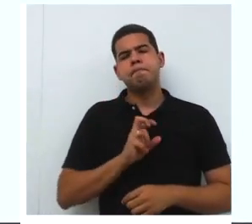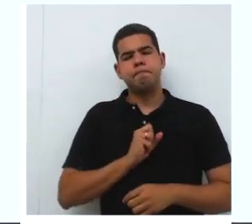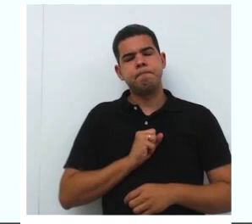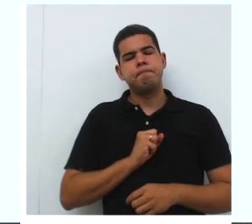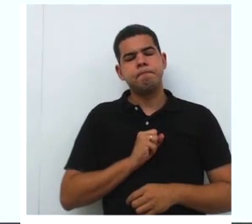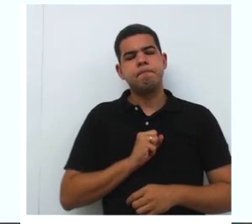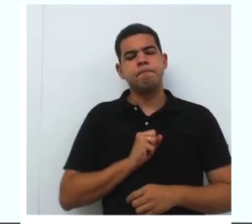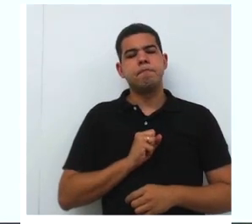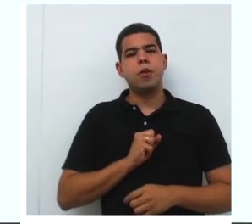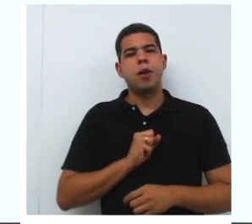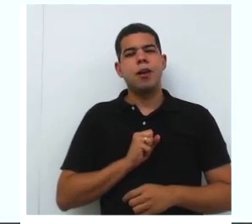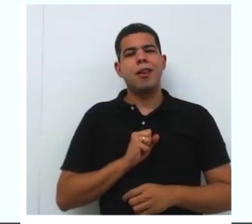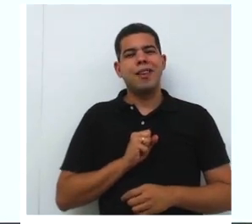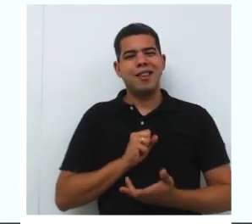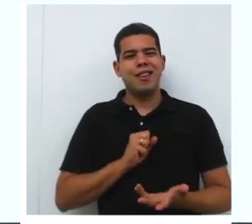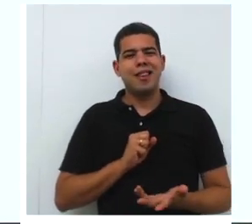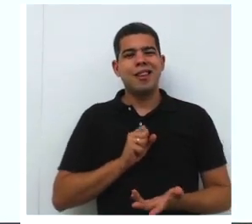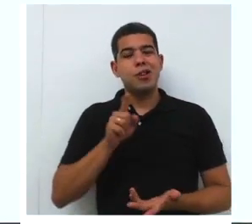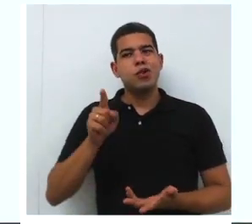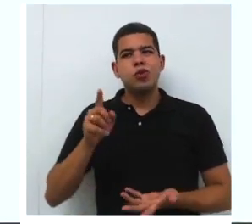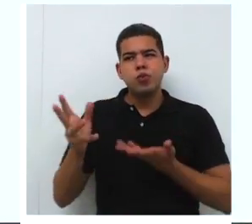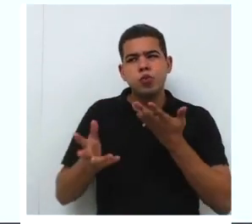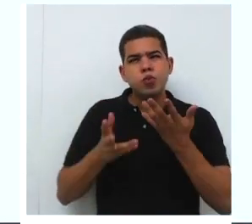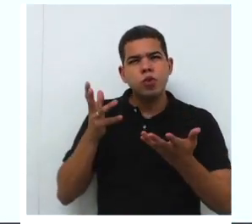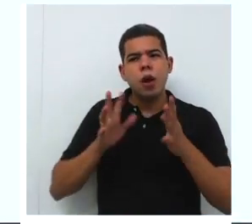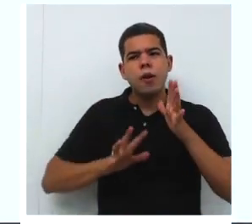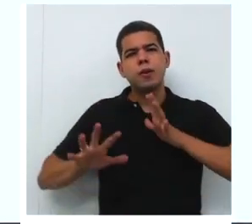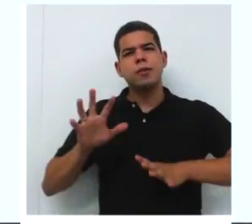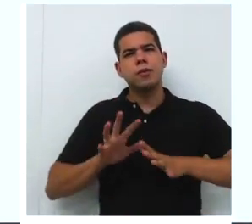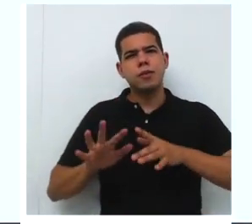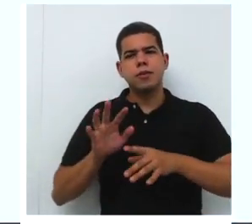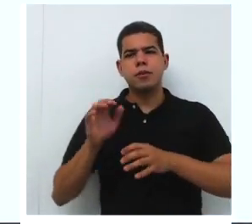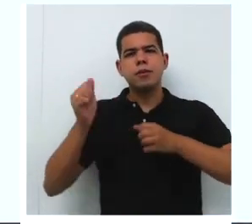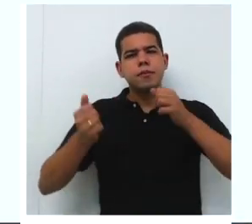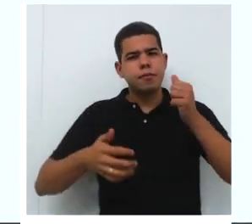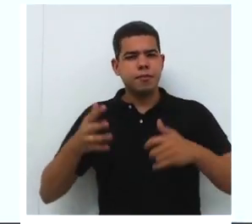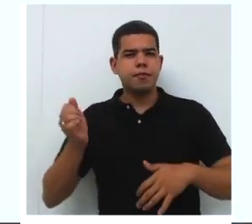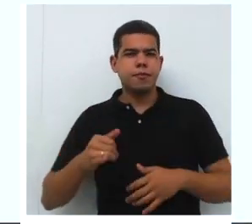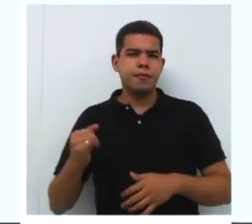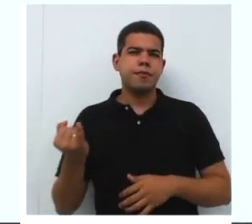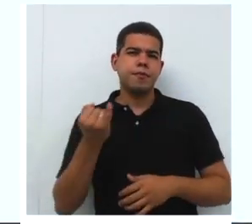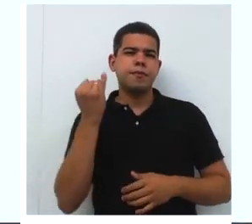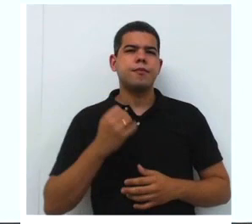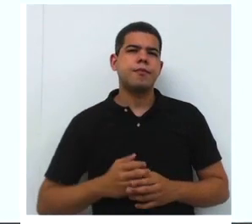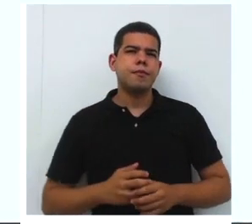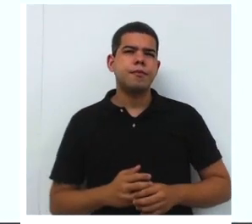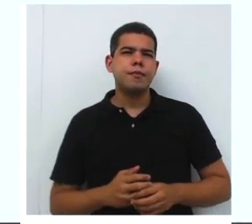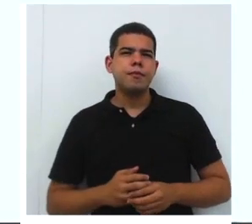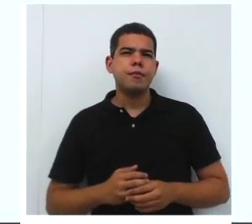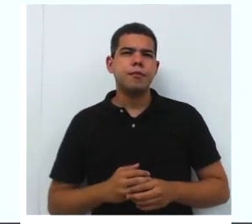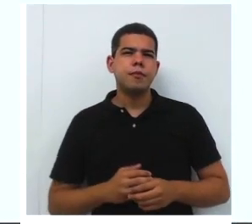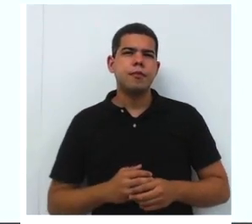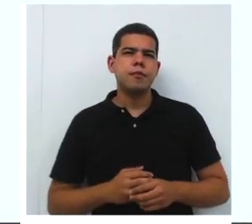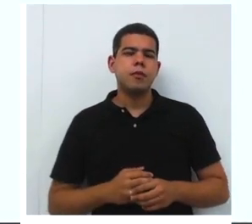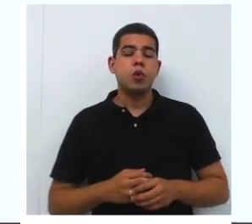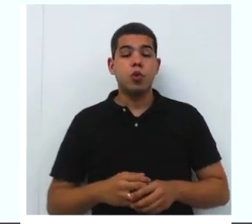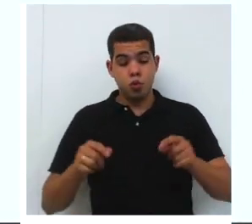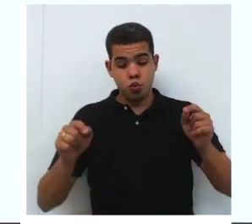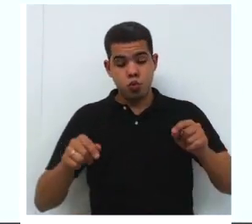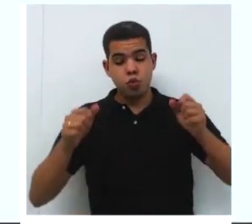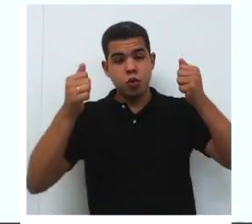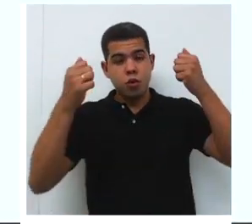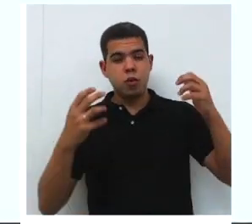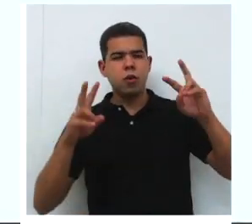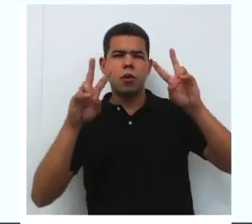se comunica com o outro é o essencial. Então, nesse nosso assunto que estamos vendo, que estamos vivenciando hoje,